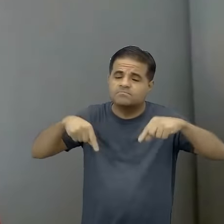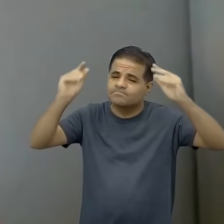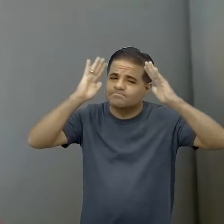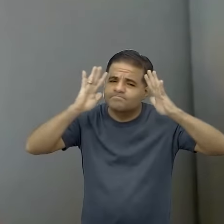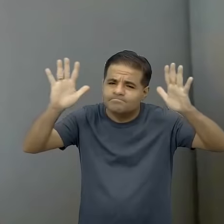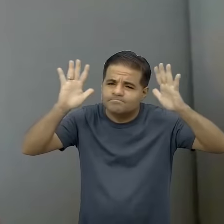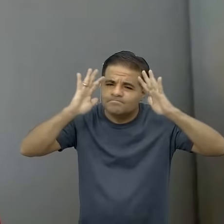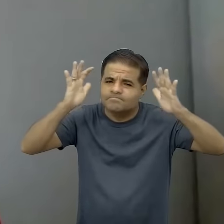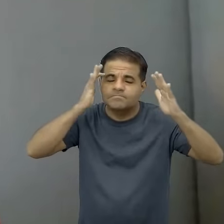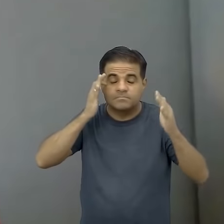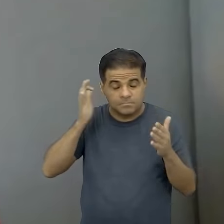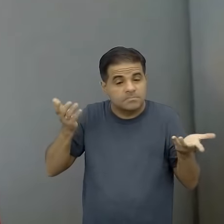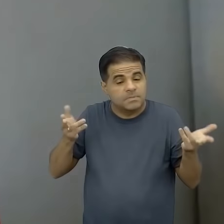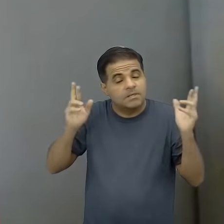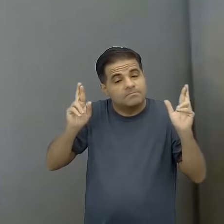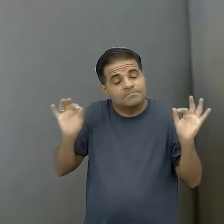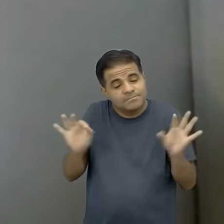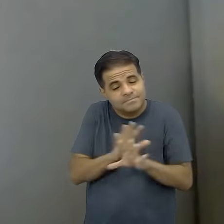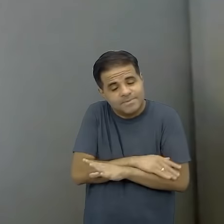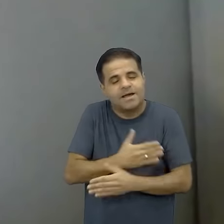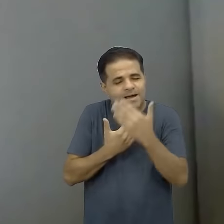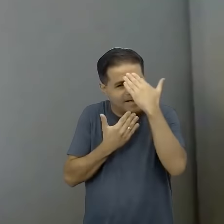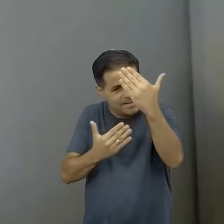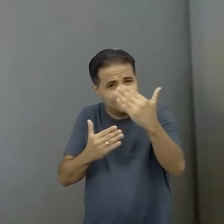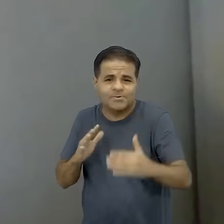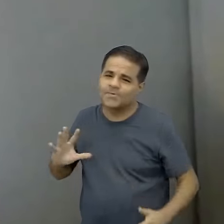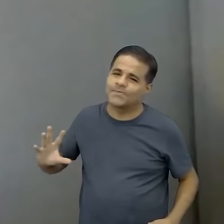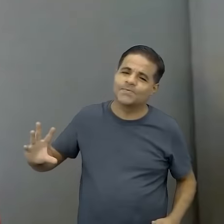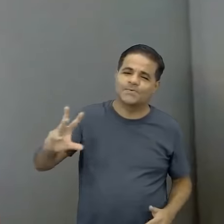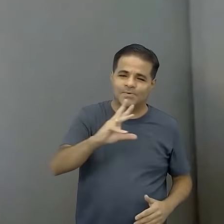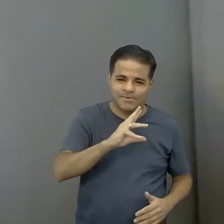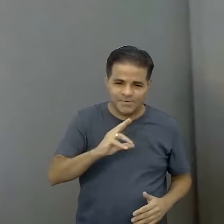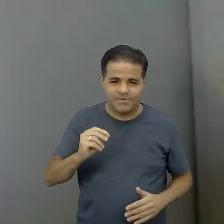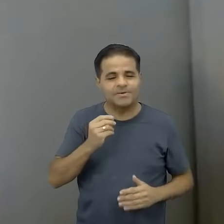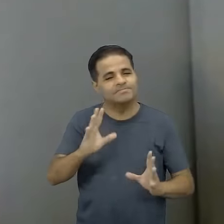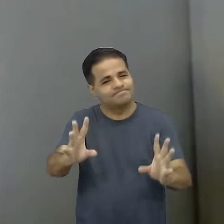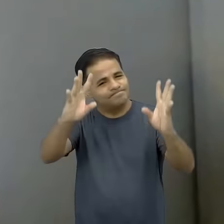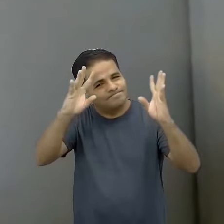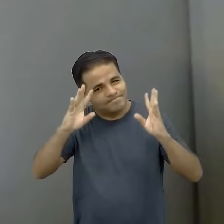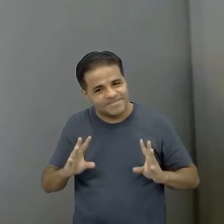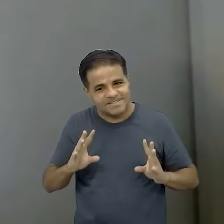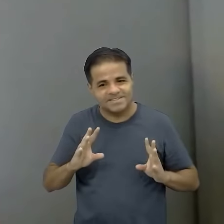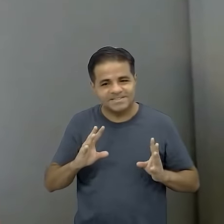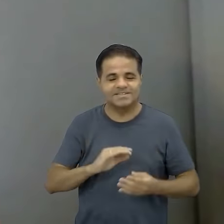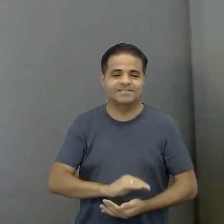reflexão. Então, aqui eu me despeço e agradeço a todos pela audiência.